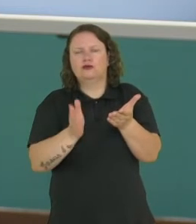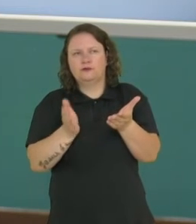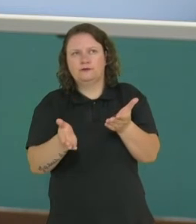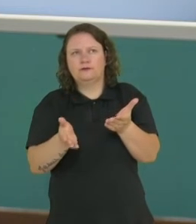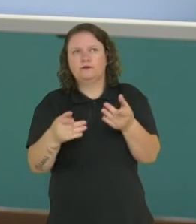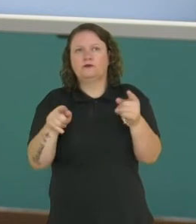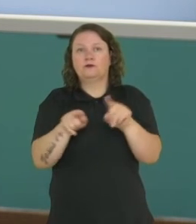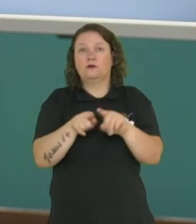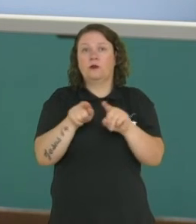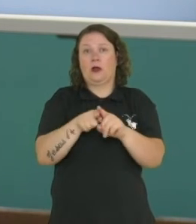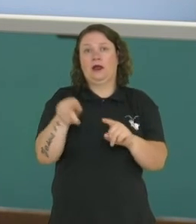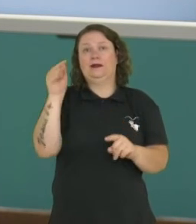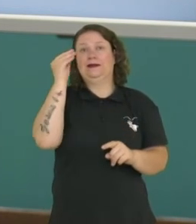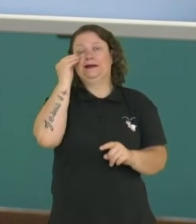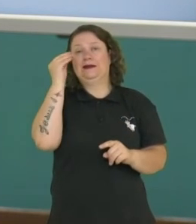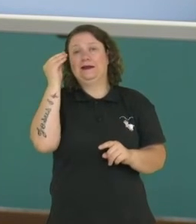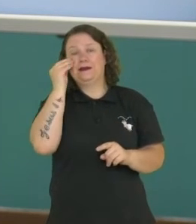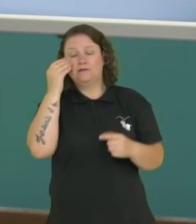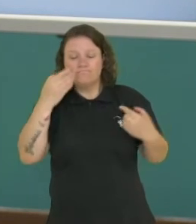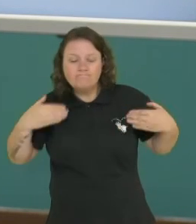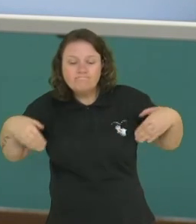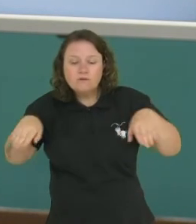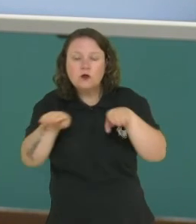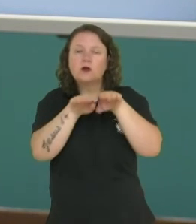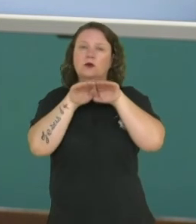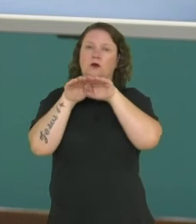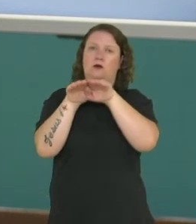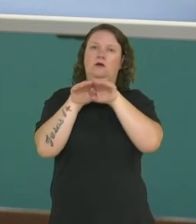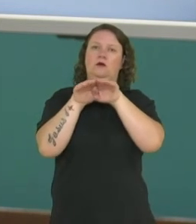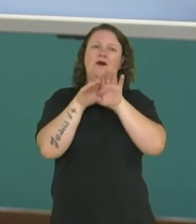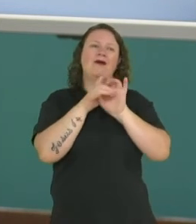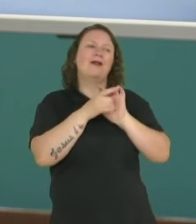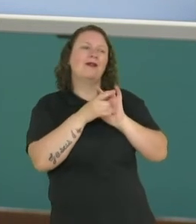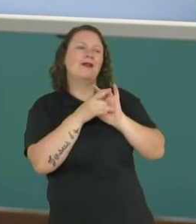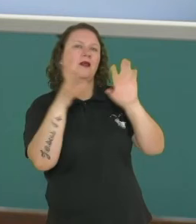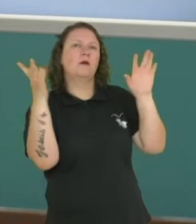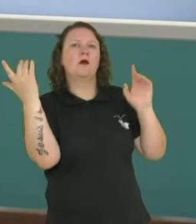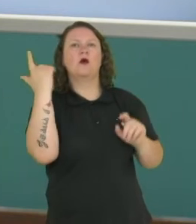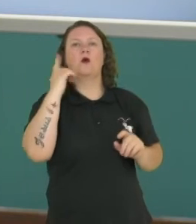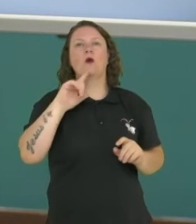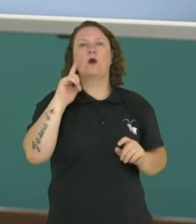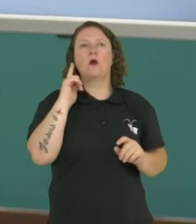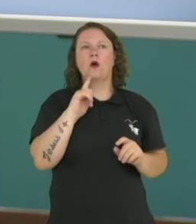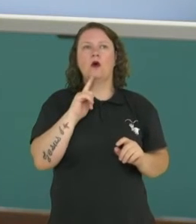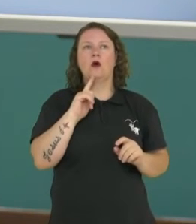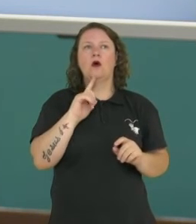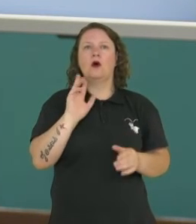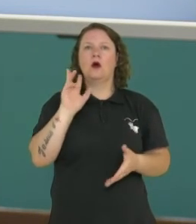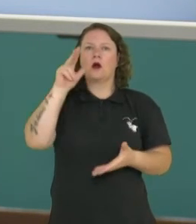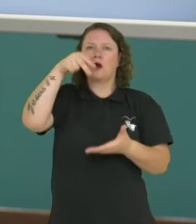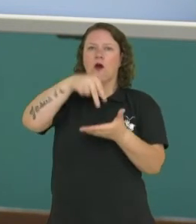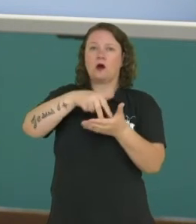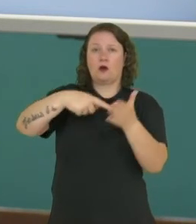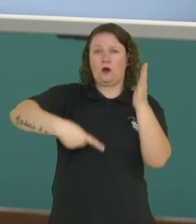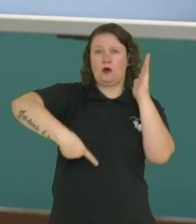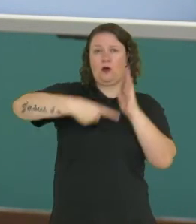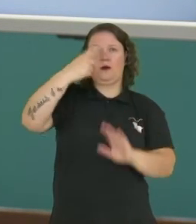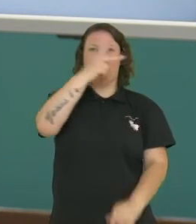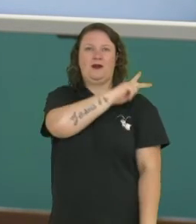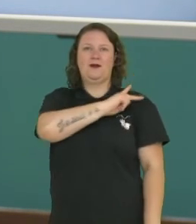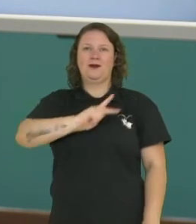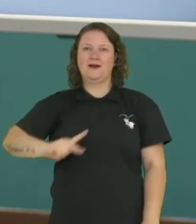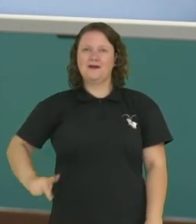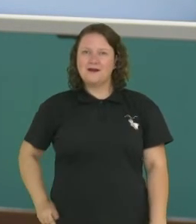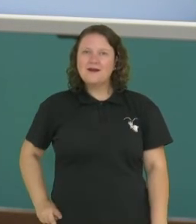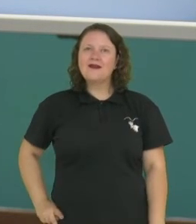para tentar então trazer a igualdade. Quando ele saiu da prisão, um tempo depois, então ele se tornou então o primeiro presidente negro da África